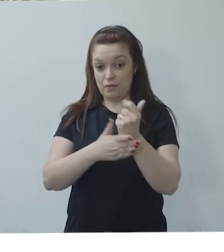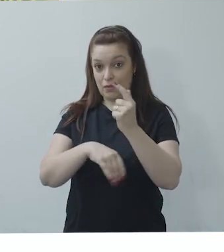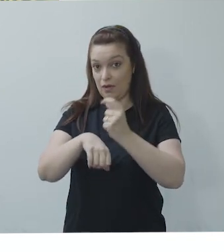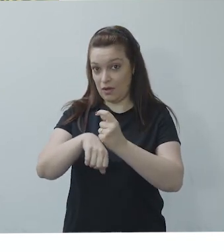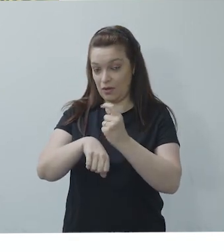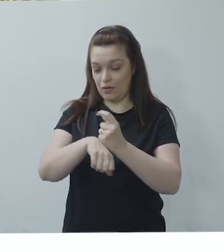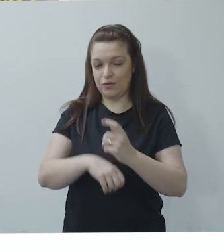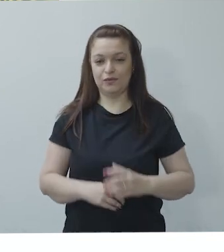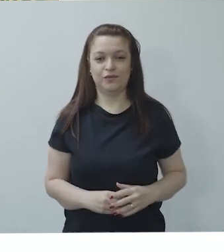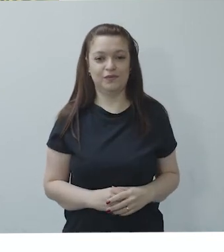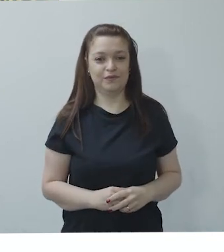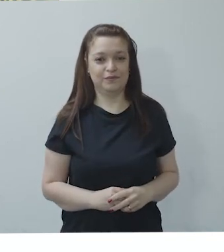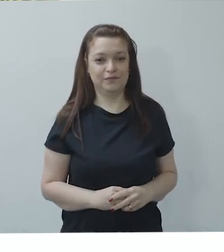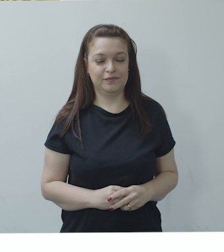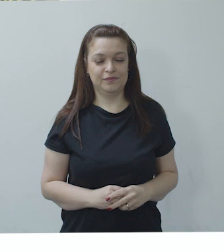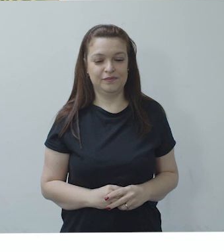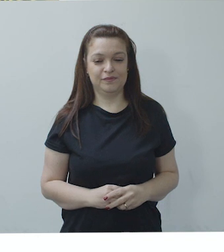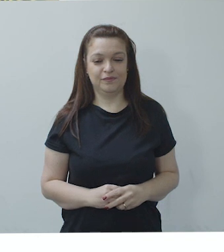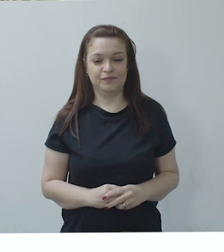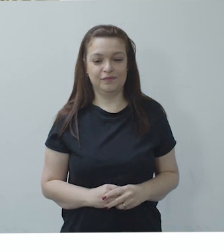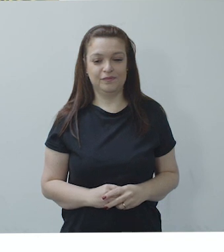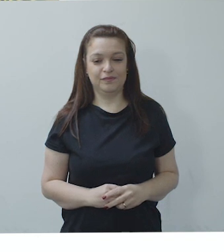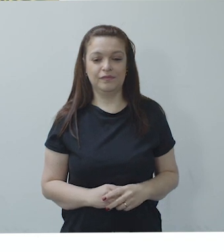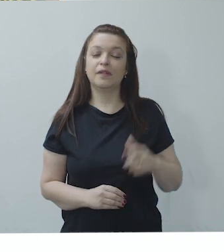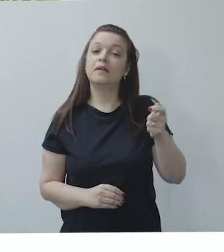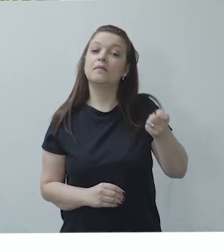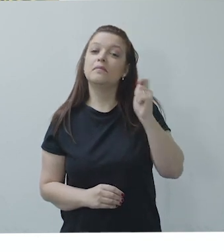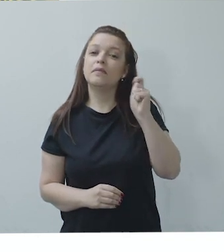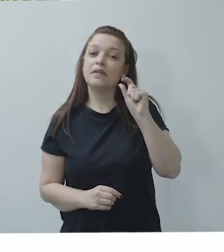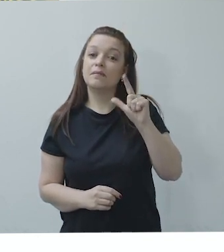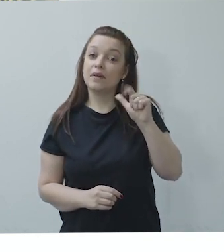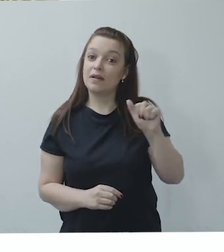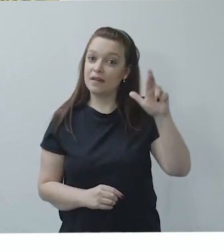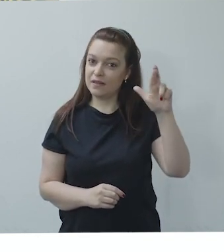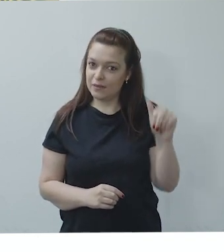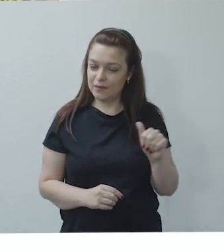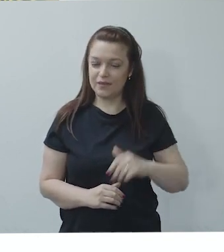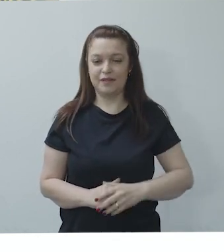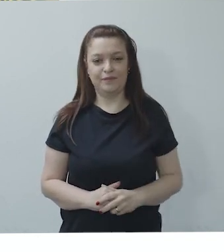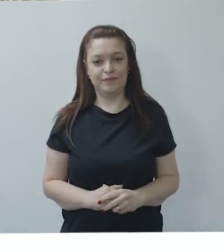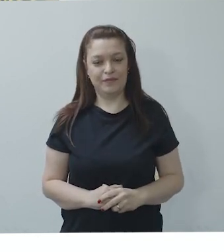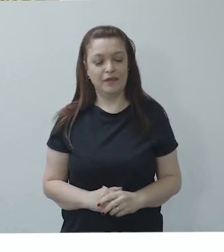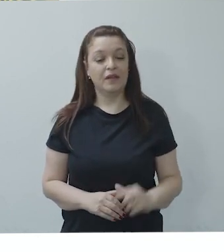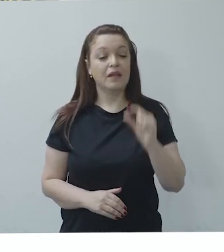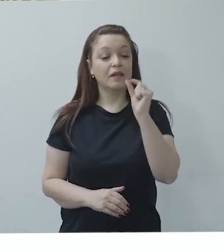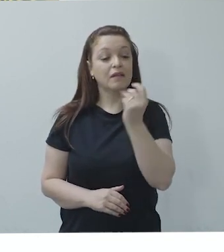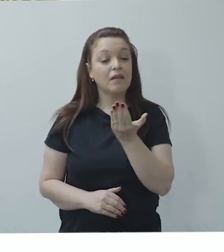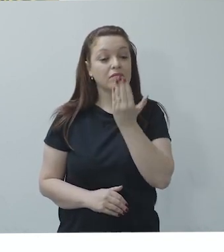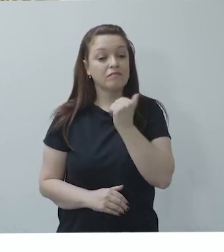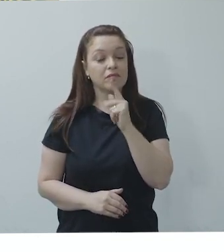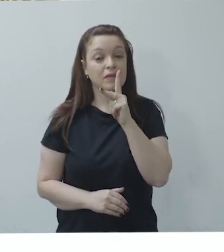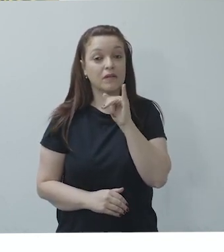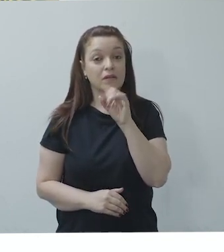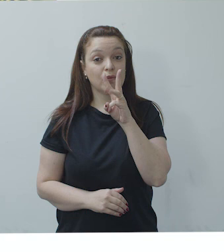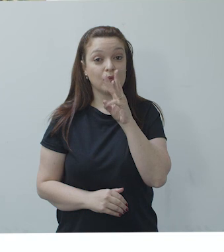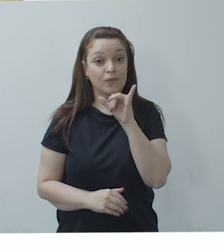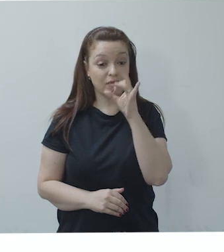comprou o relógio. Quem comprou a pipa? Foi a Laura. Quem comeu o